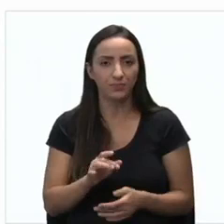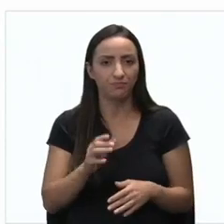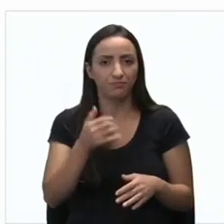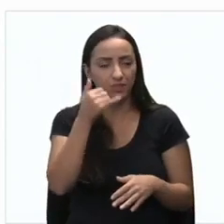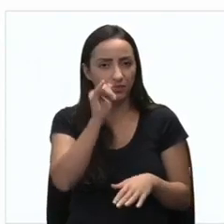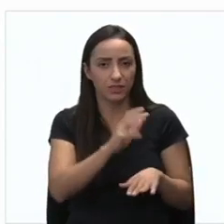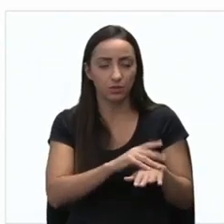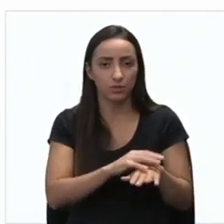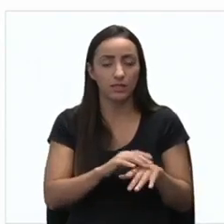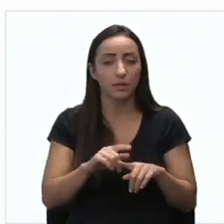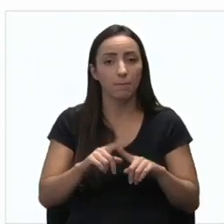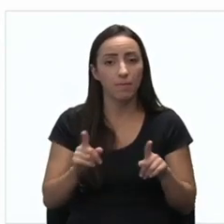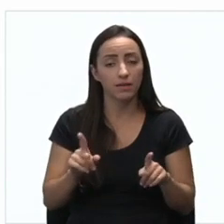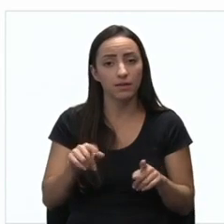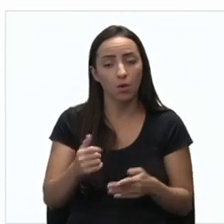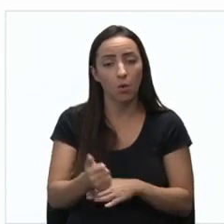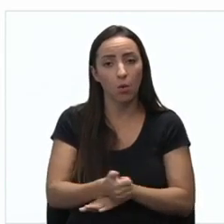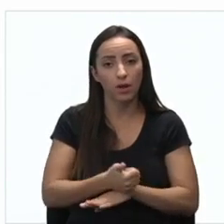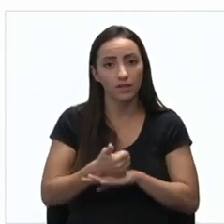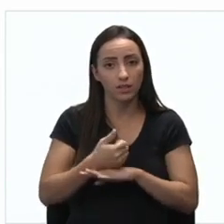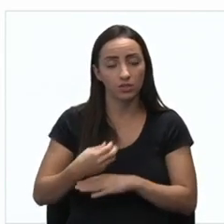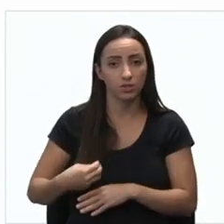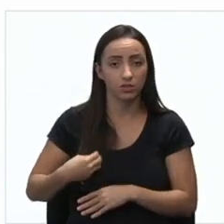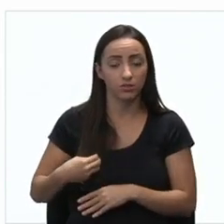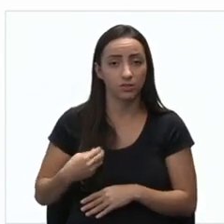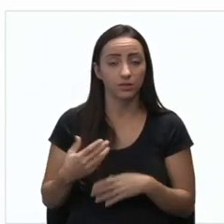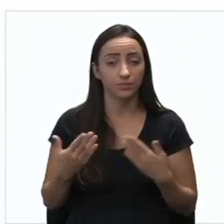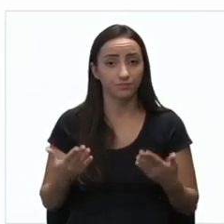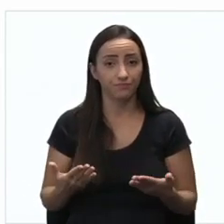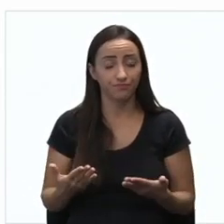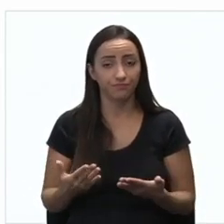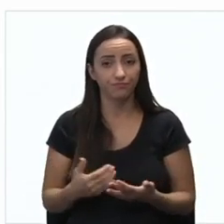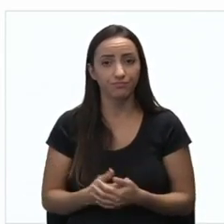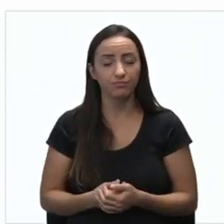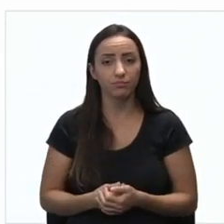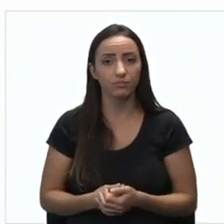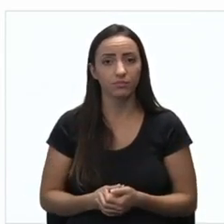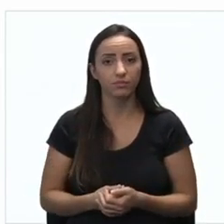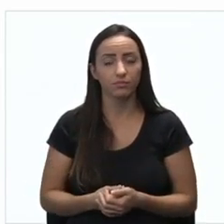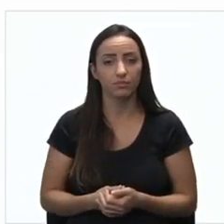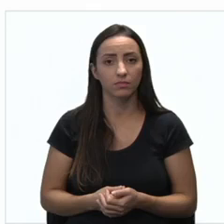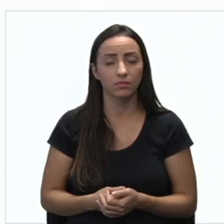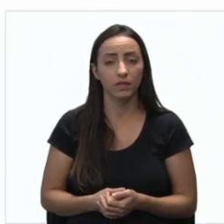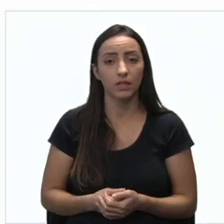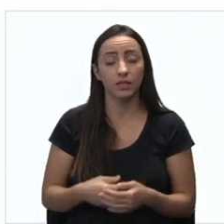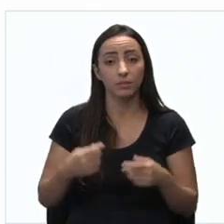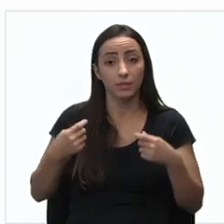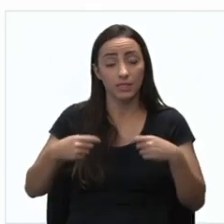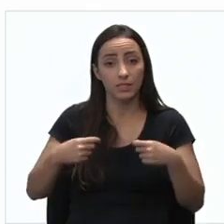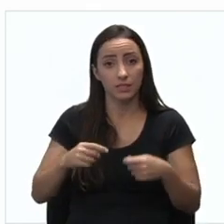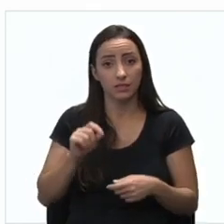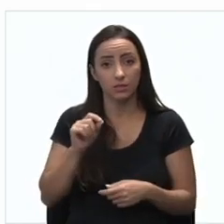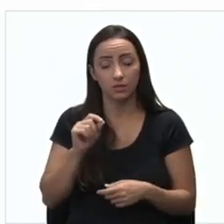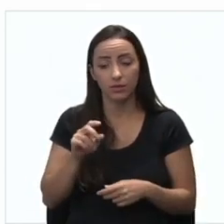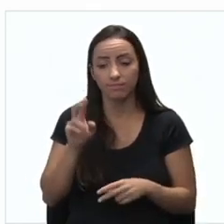produto da qualidade de vida. Então, a complexidade do ser humano requer um olhar amplo para integrar